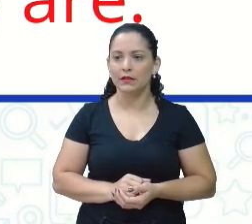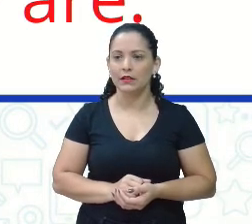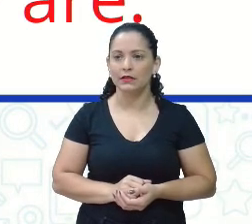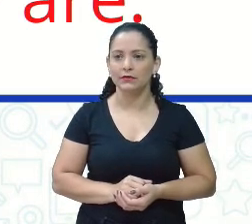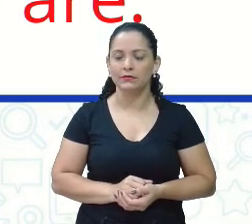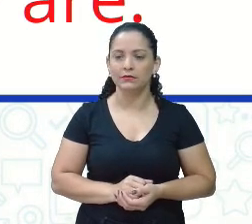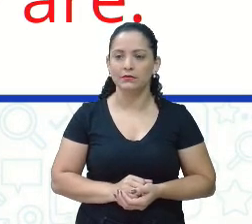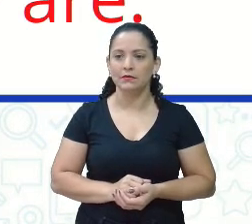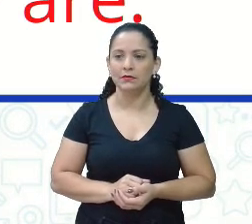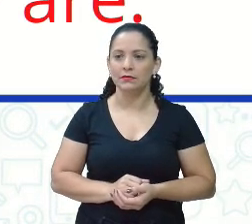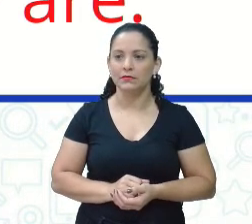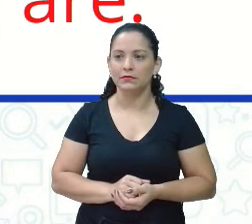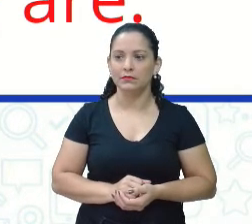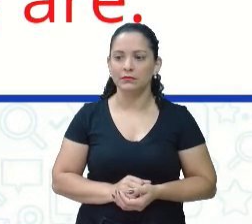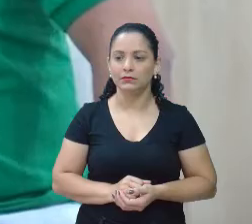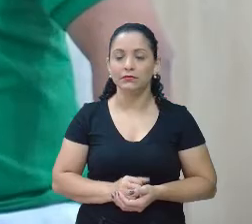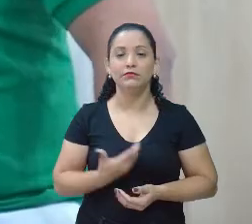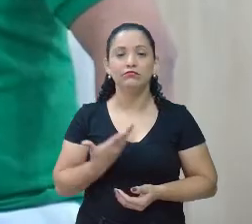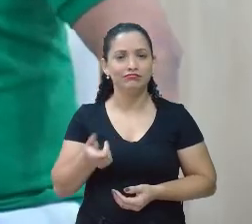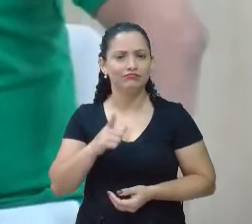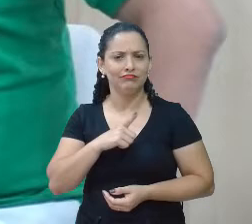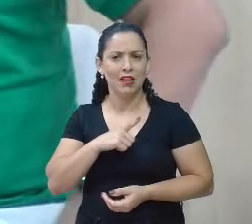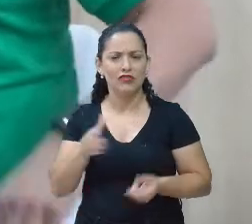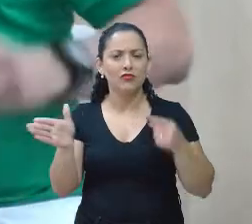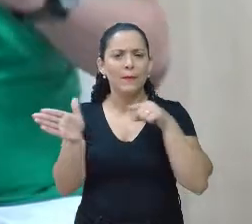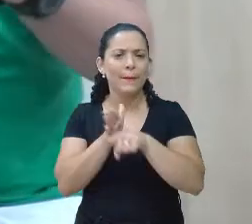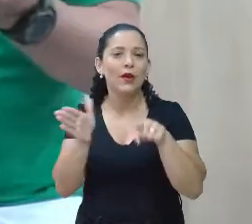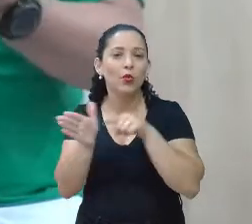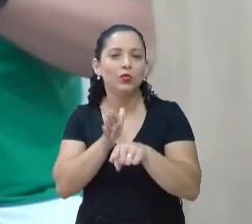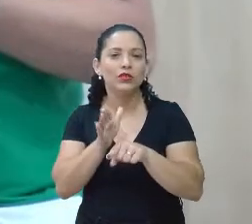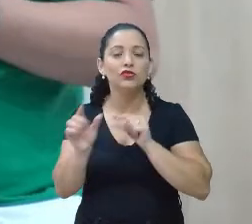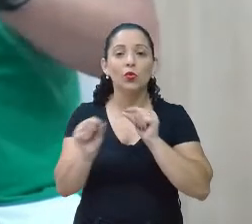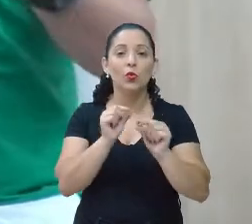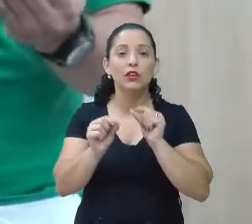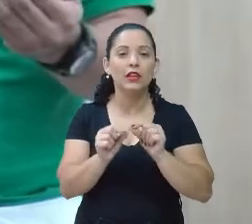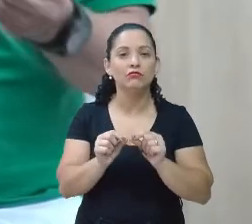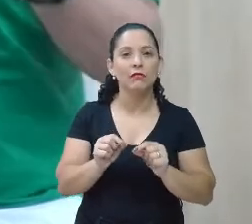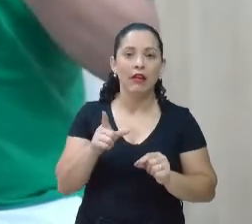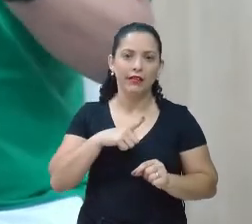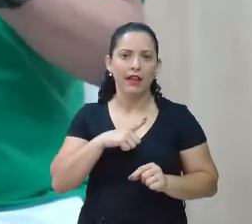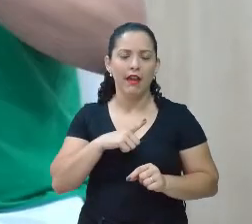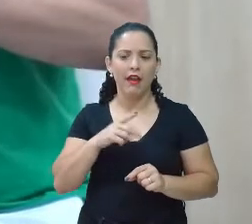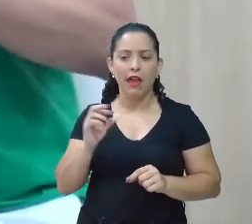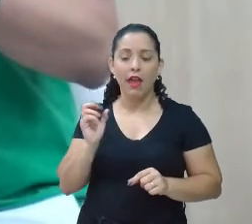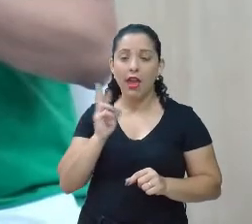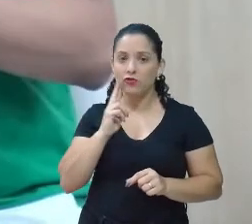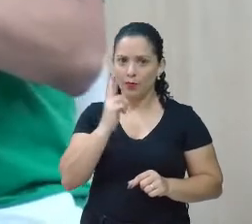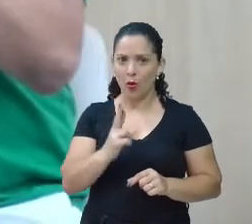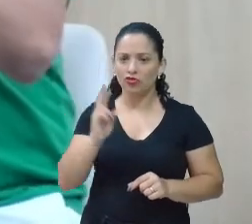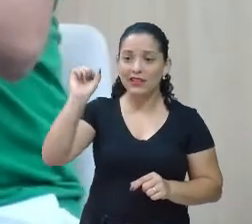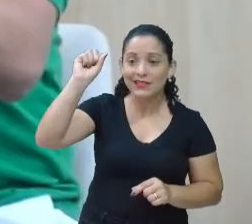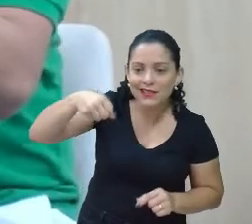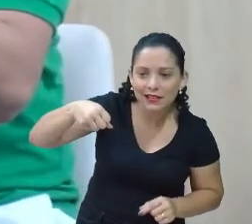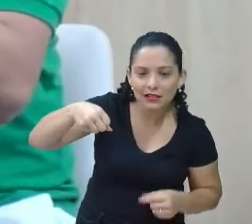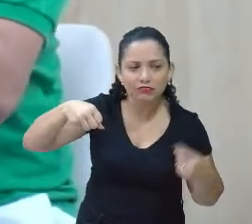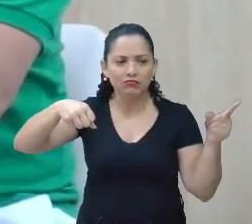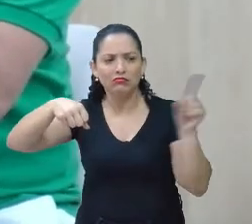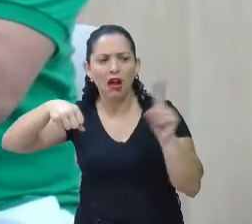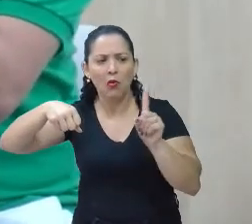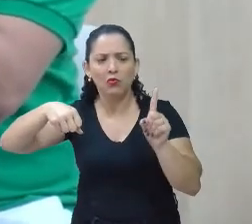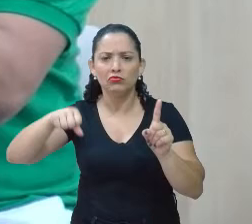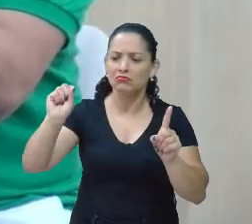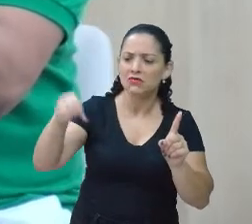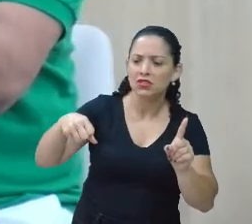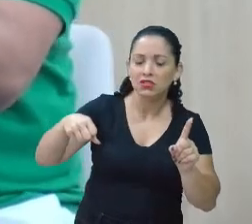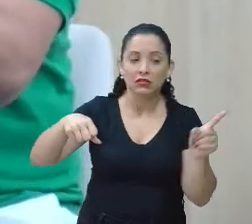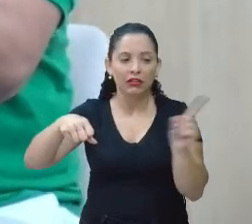Little time. São perguntas de yes, no question, ou seja, pergunta de sim ou não. Você vai dizer se é sim ou não. No sim ou não, você vai